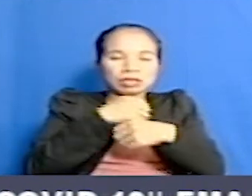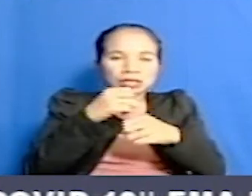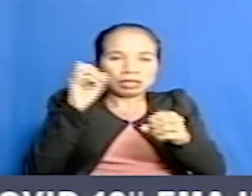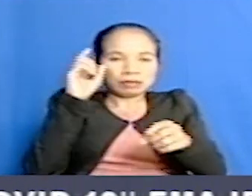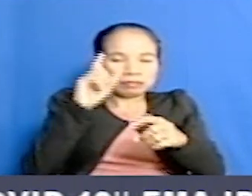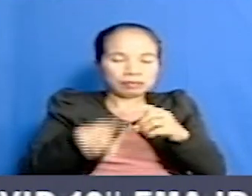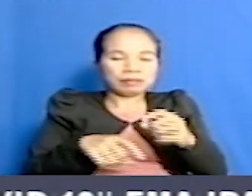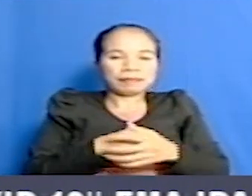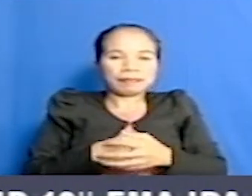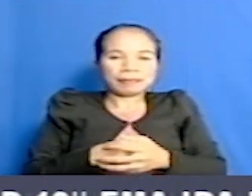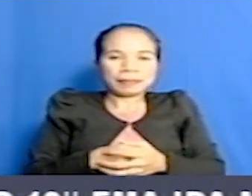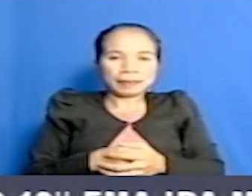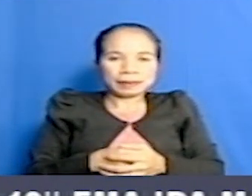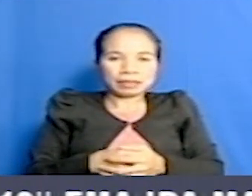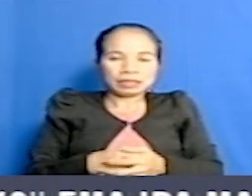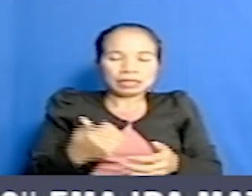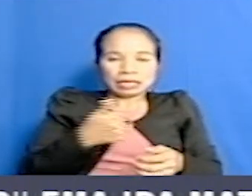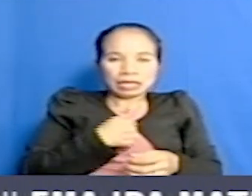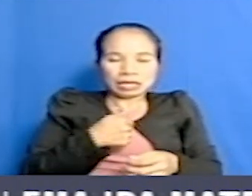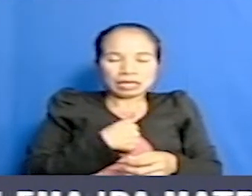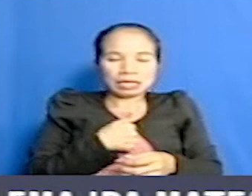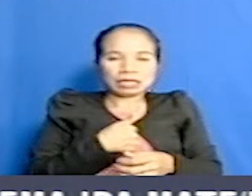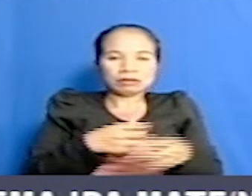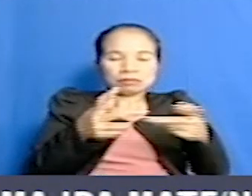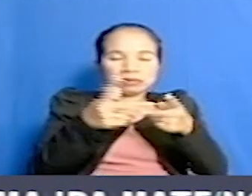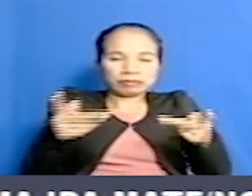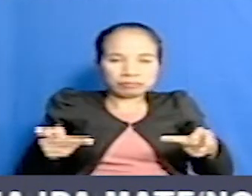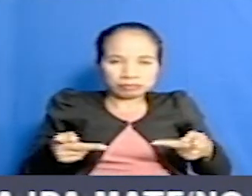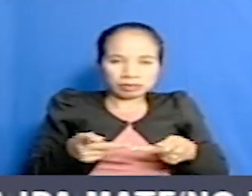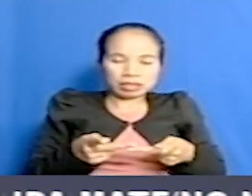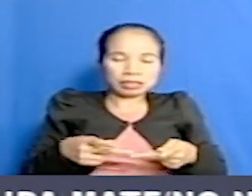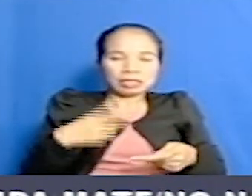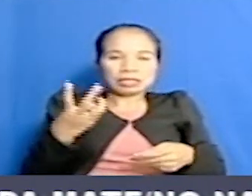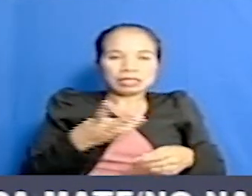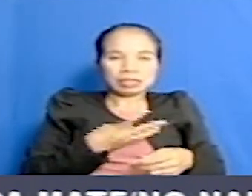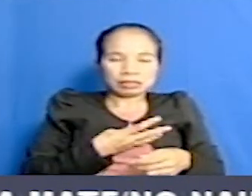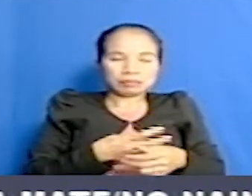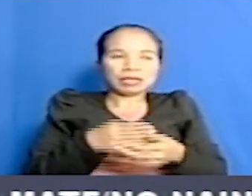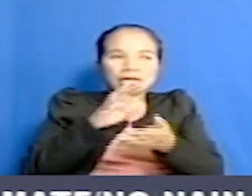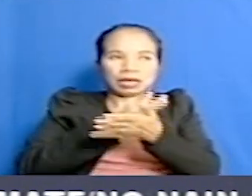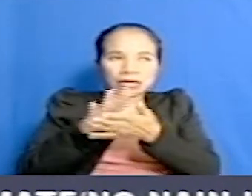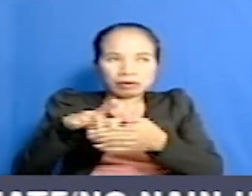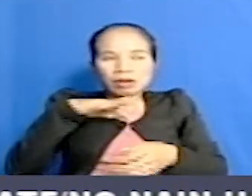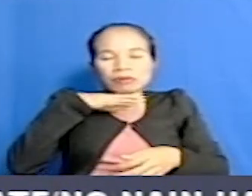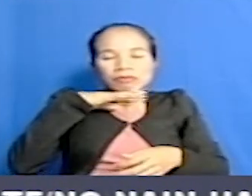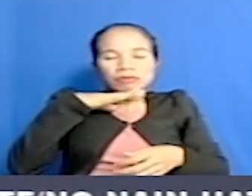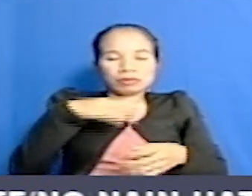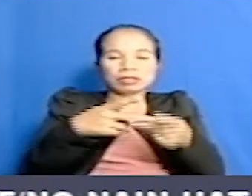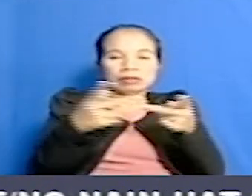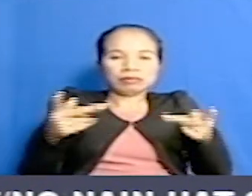la halo itania ética, nebe amigável o ambiente, ita venena itania ambiente, ita afora itania